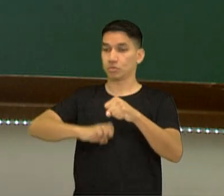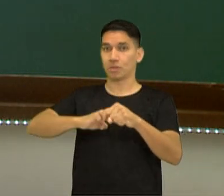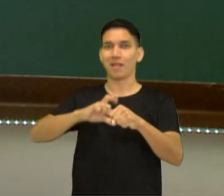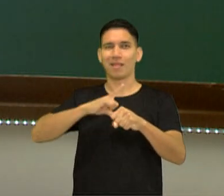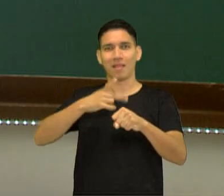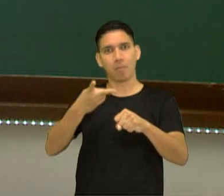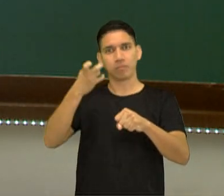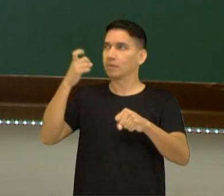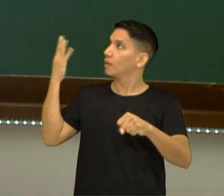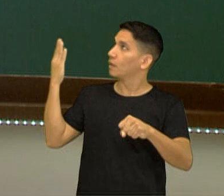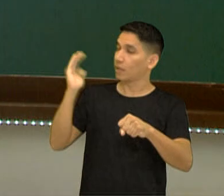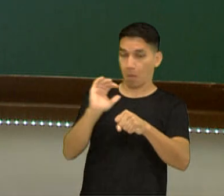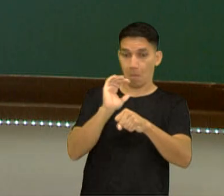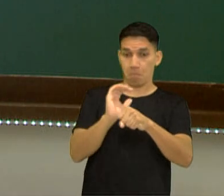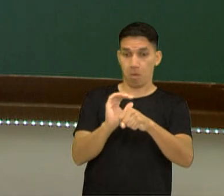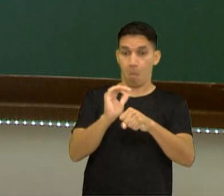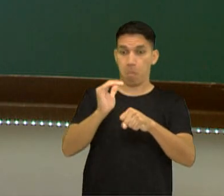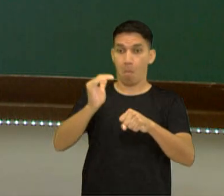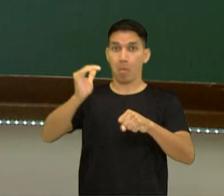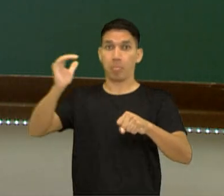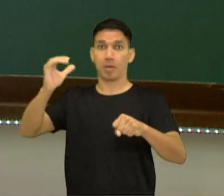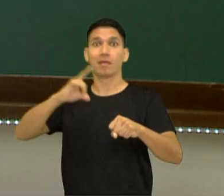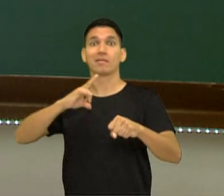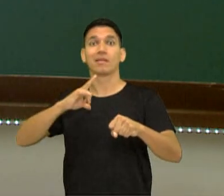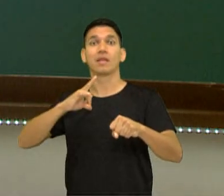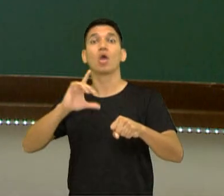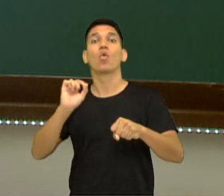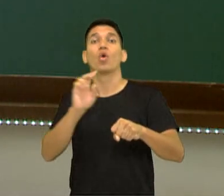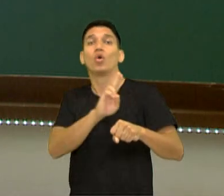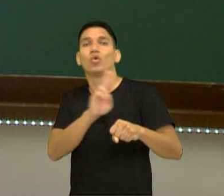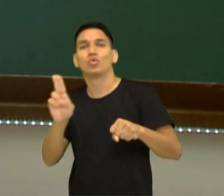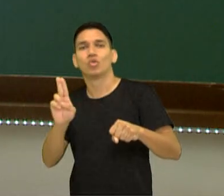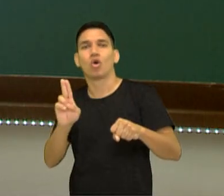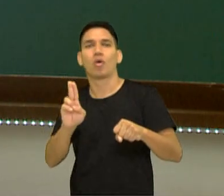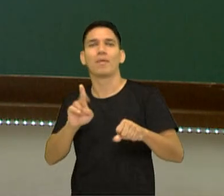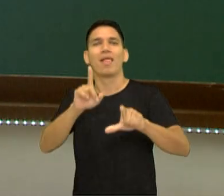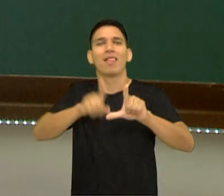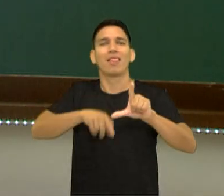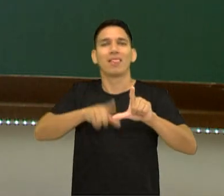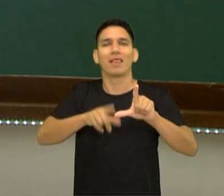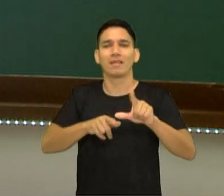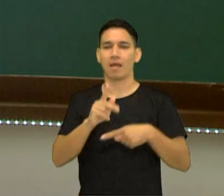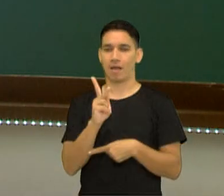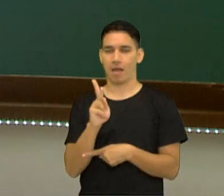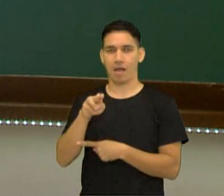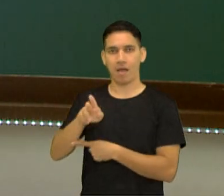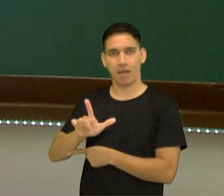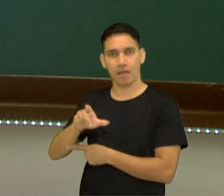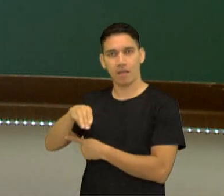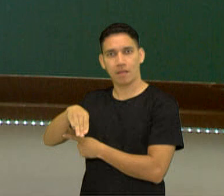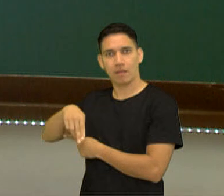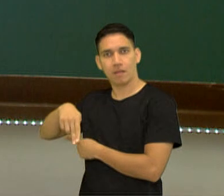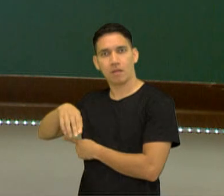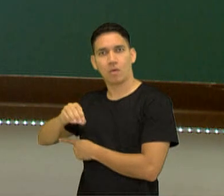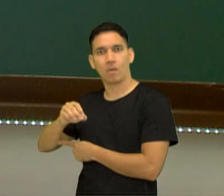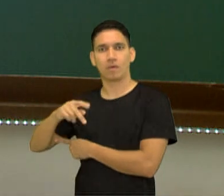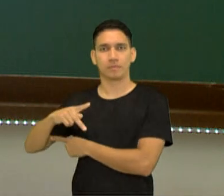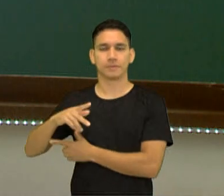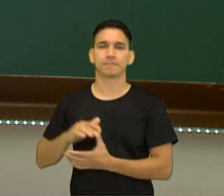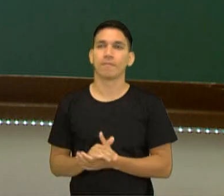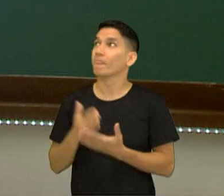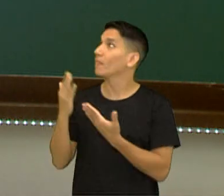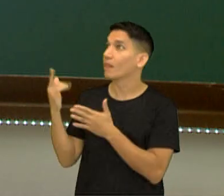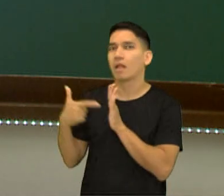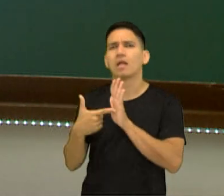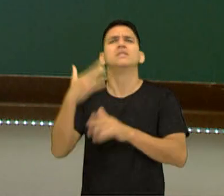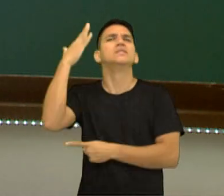de energia receberam nomes com letras maiúsculas, K, L, M, N, O, P. E aí, a gente